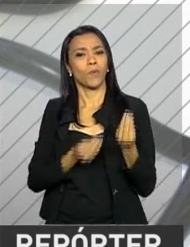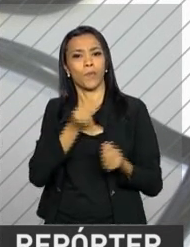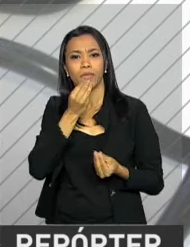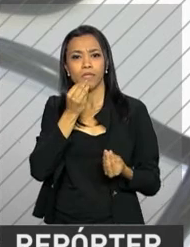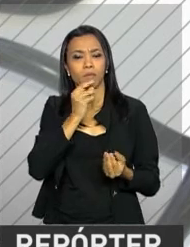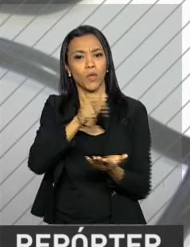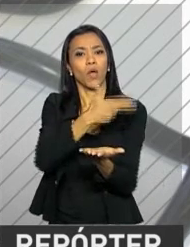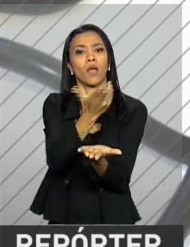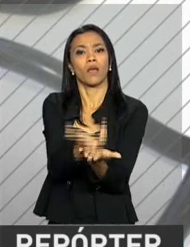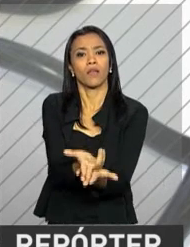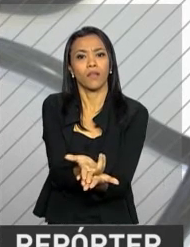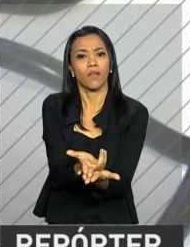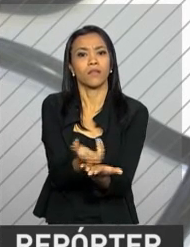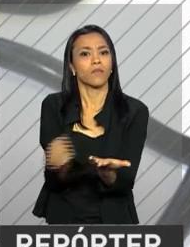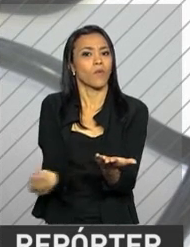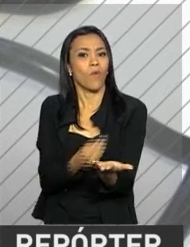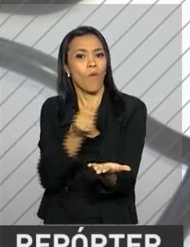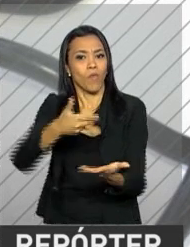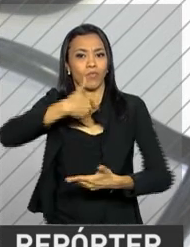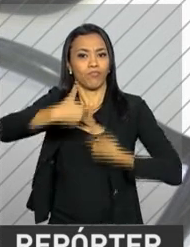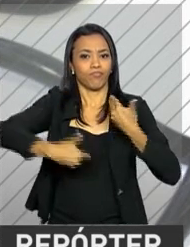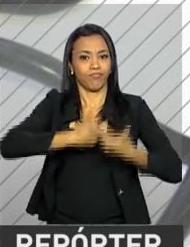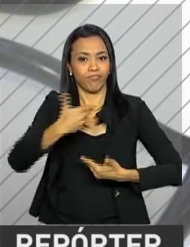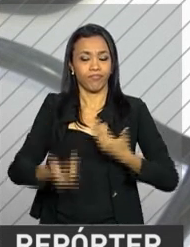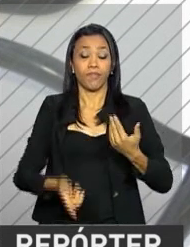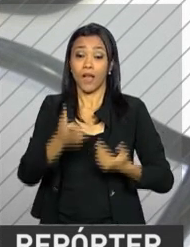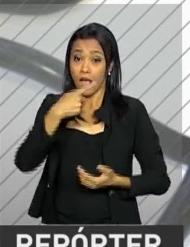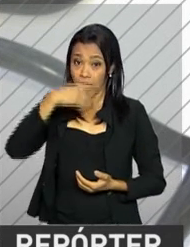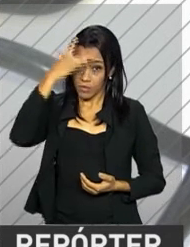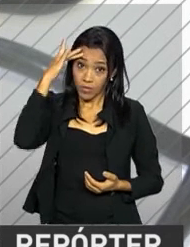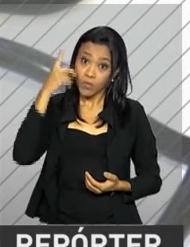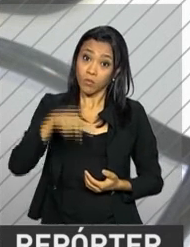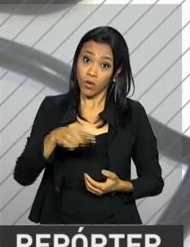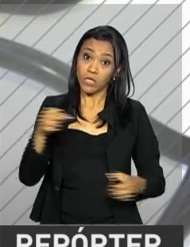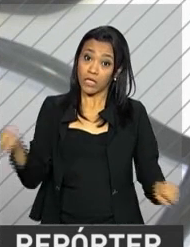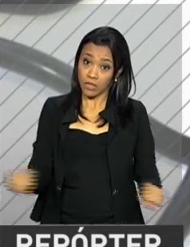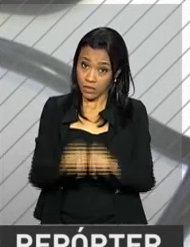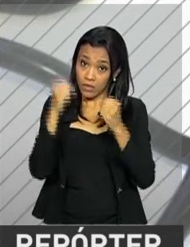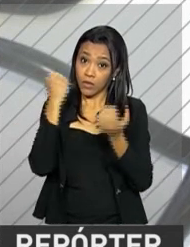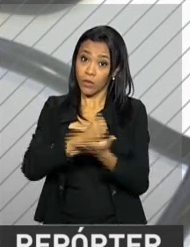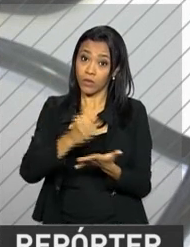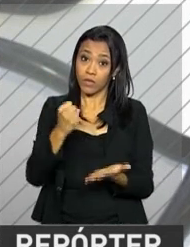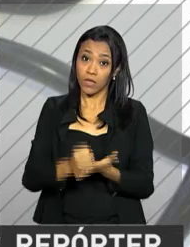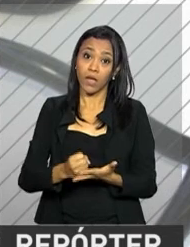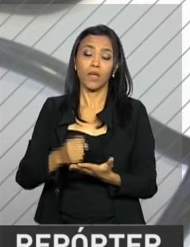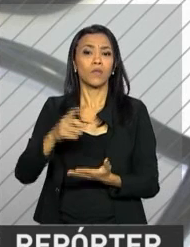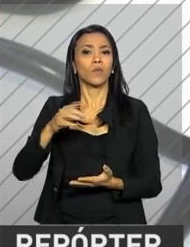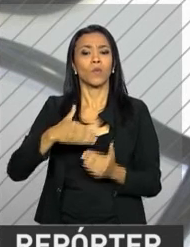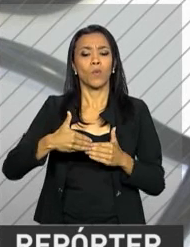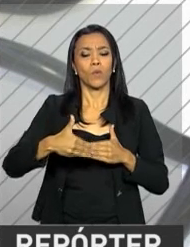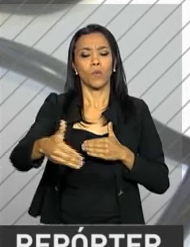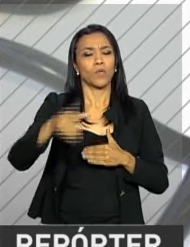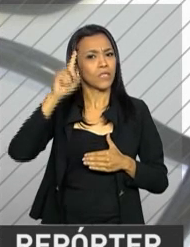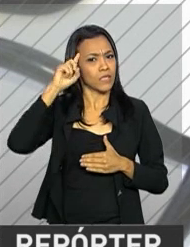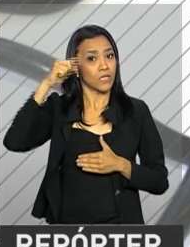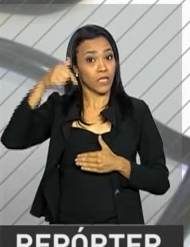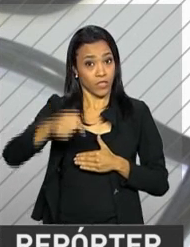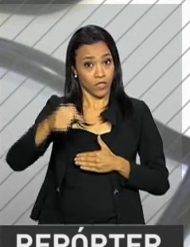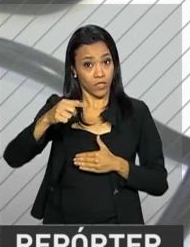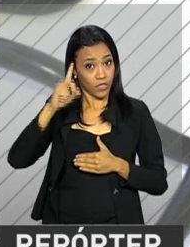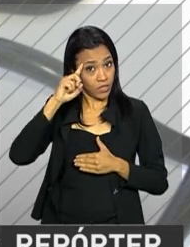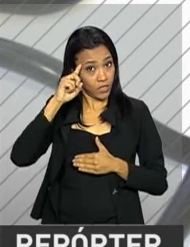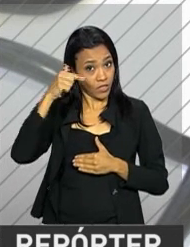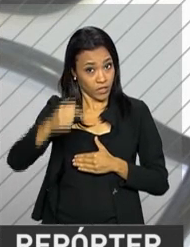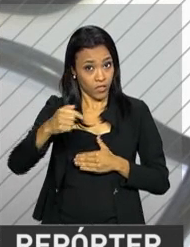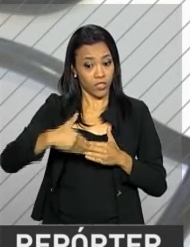de internações. Os consumidores ainda podem quebrar o contrato nos 7 primeiros dias de vigência do plano e